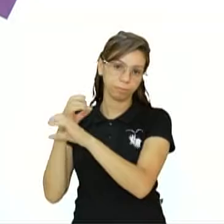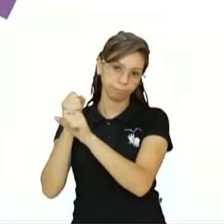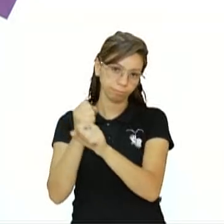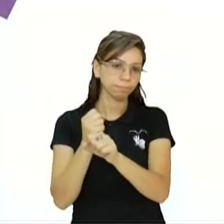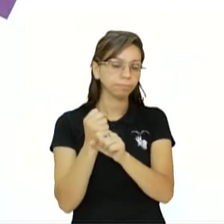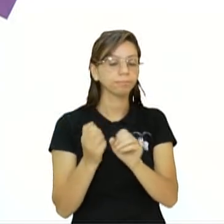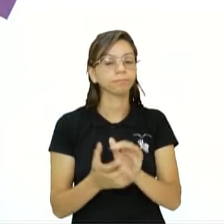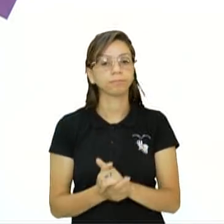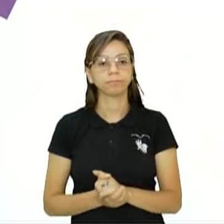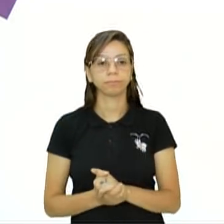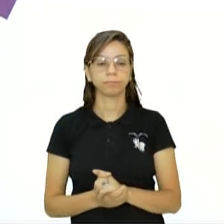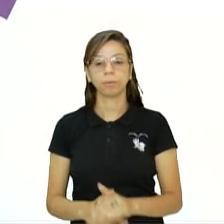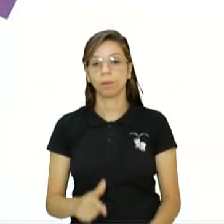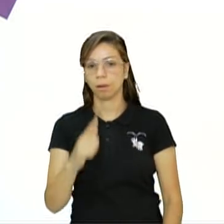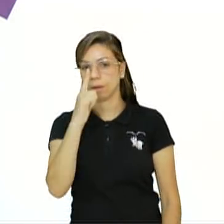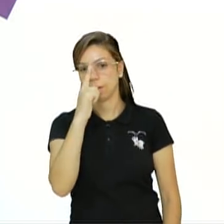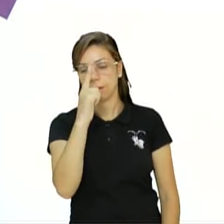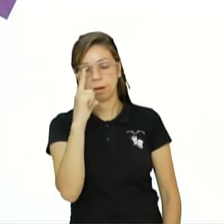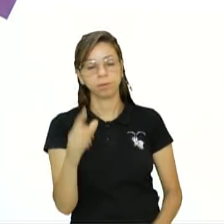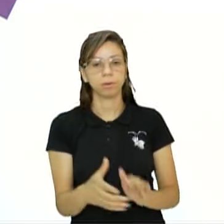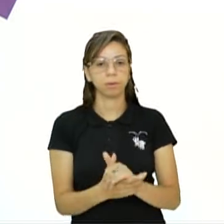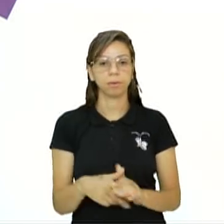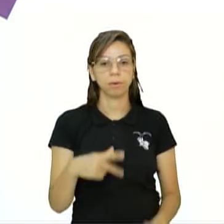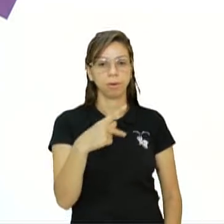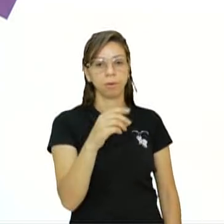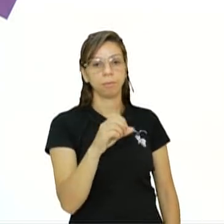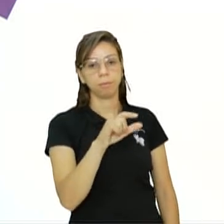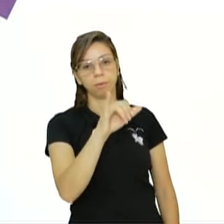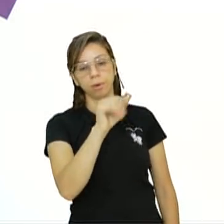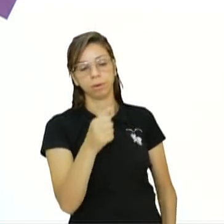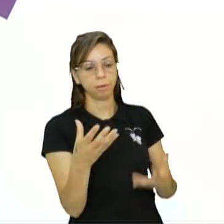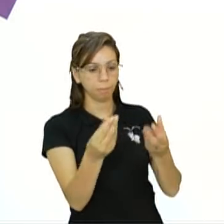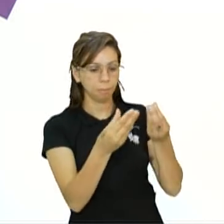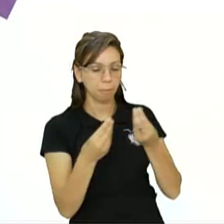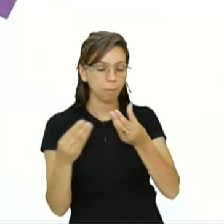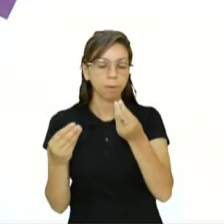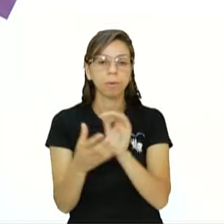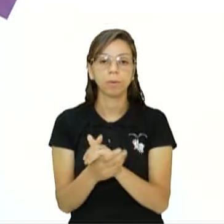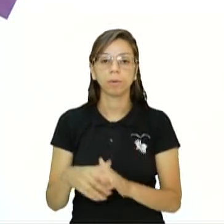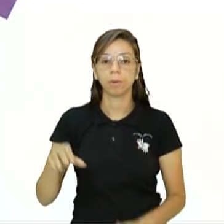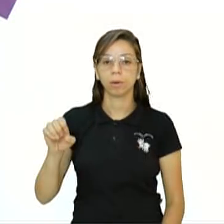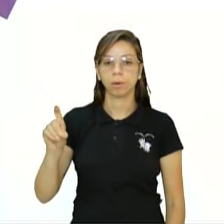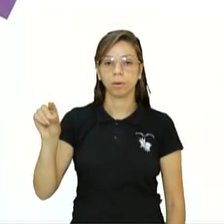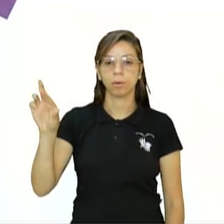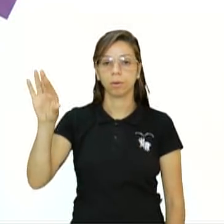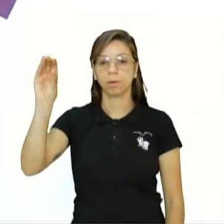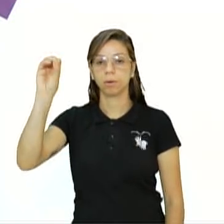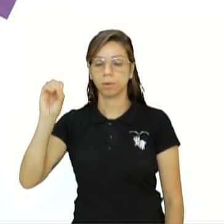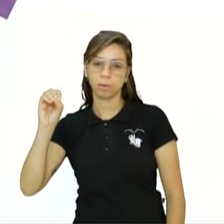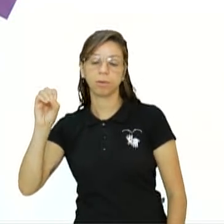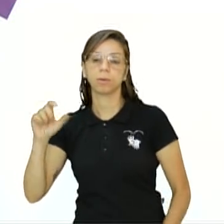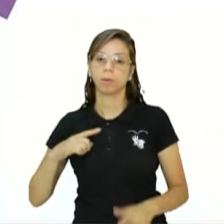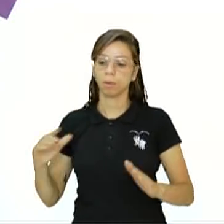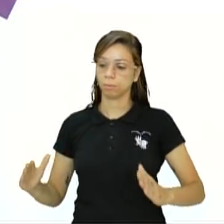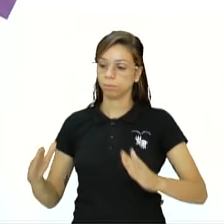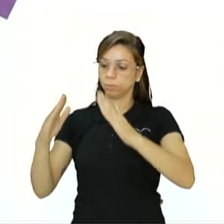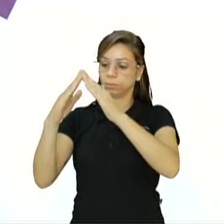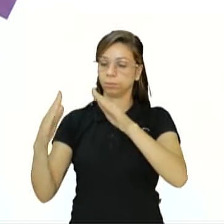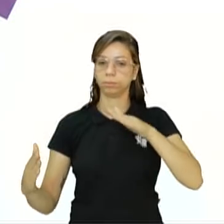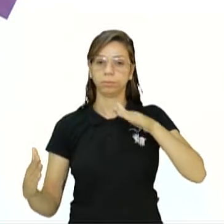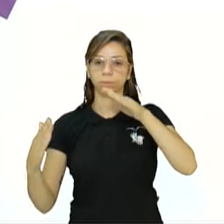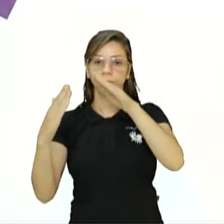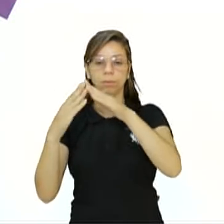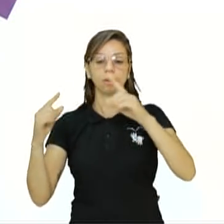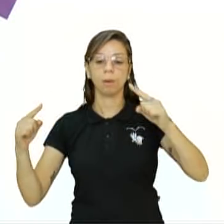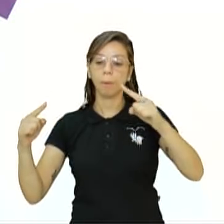novamente. Do latim poli, muitos, e edro, face, são figuras tridimensionais formadas pela